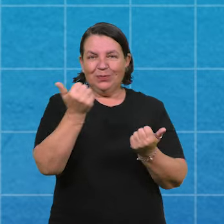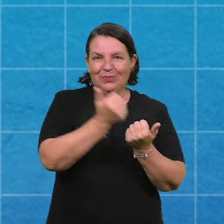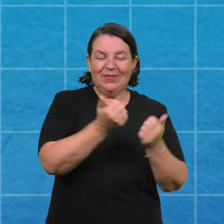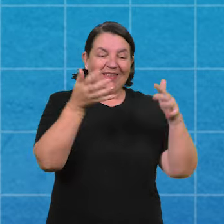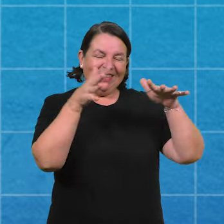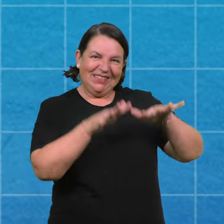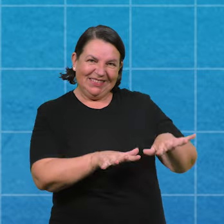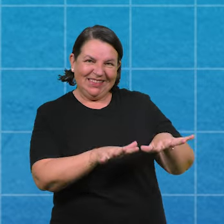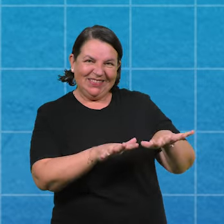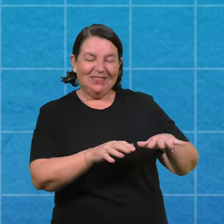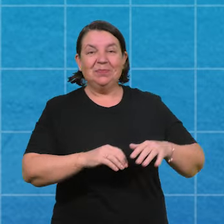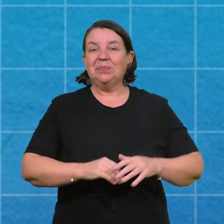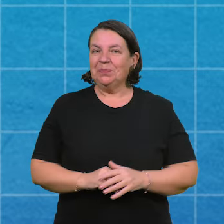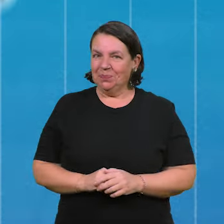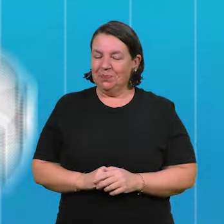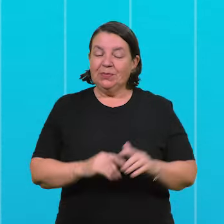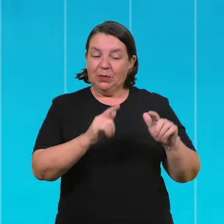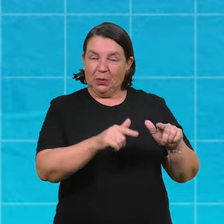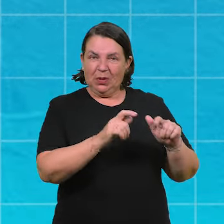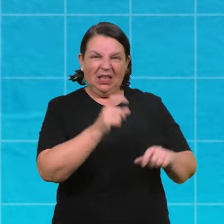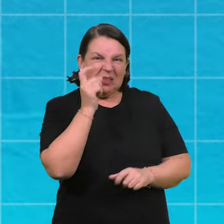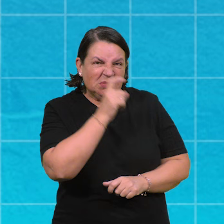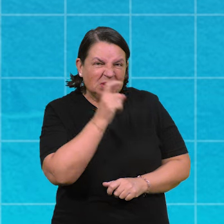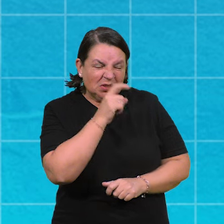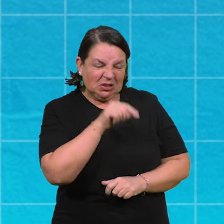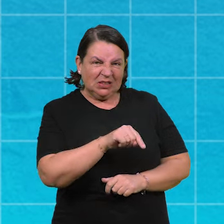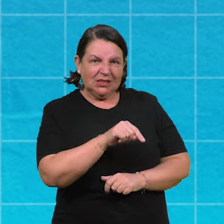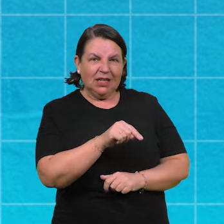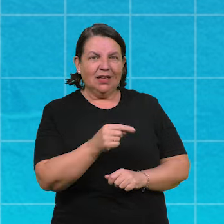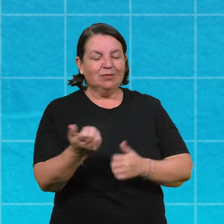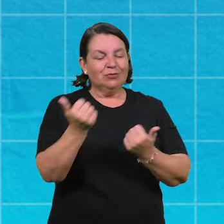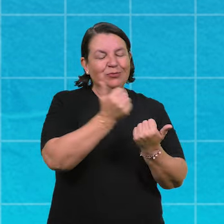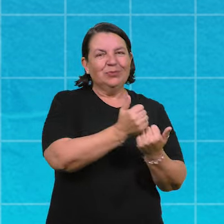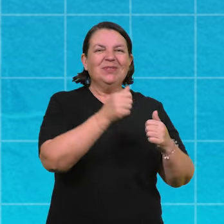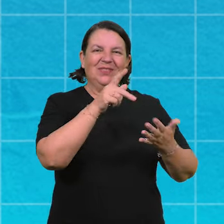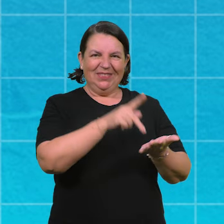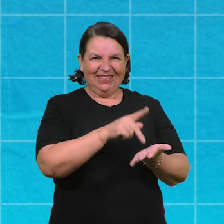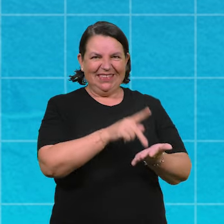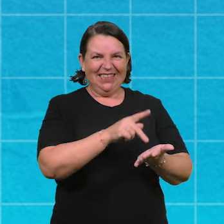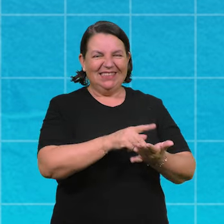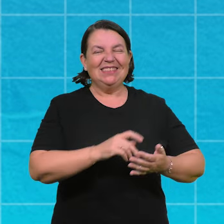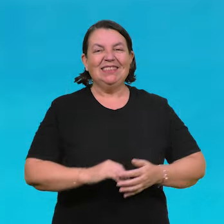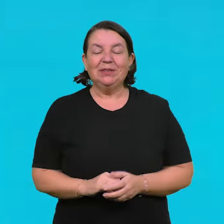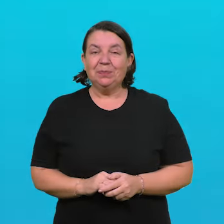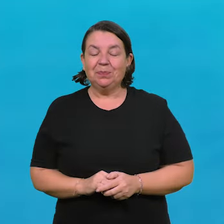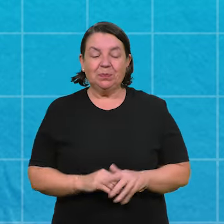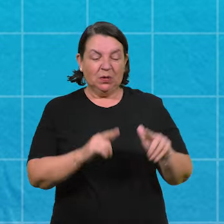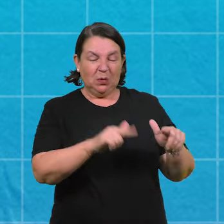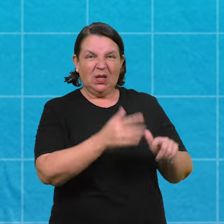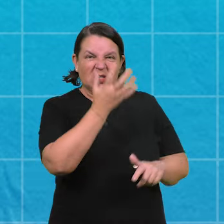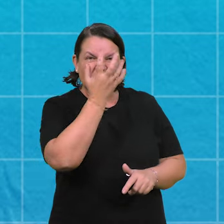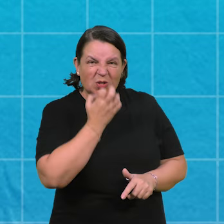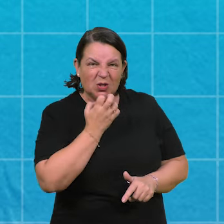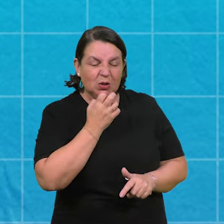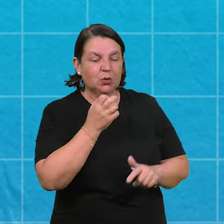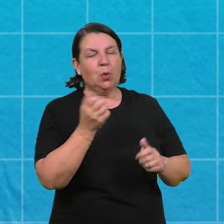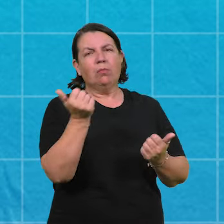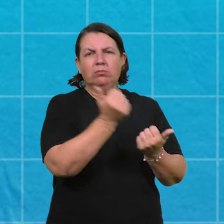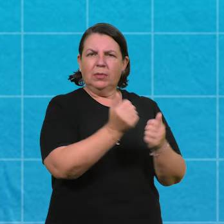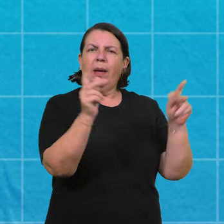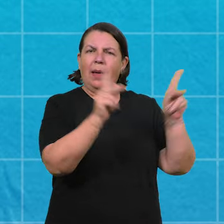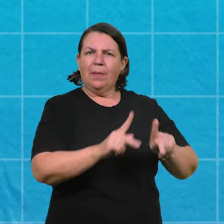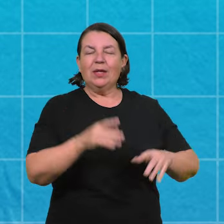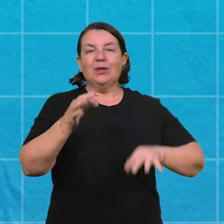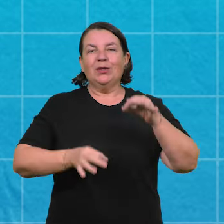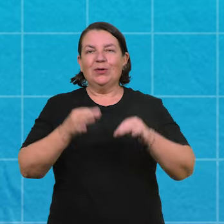capacitismo, a inclusão. No lugar da mentira, a verdade. No lugar do ódio, a